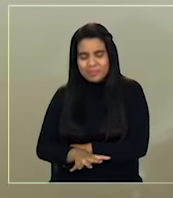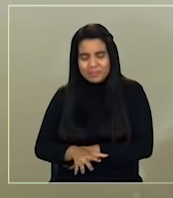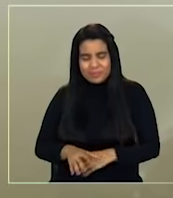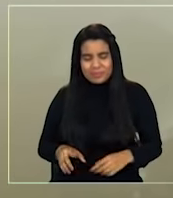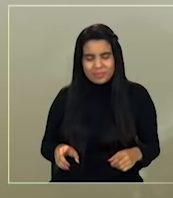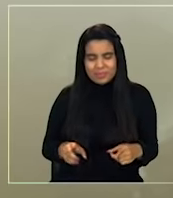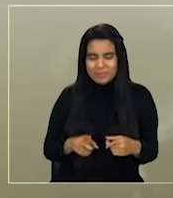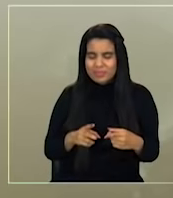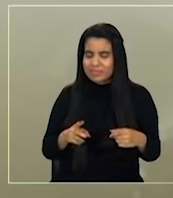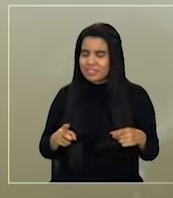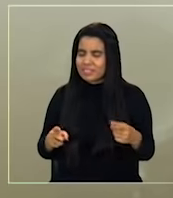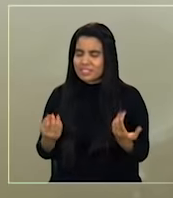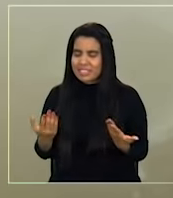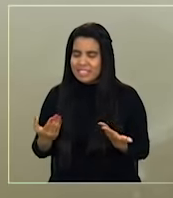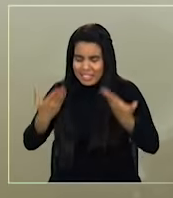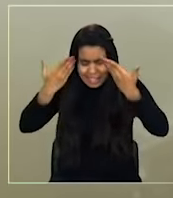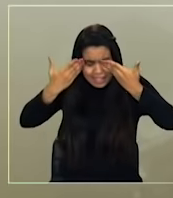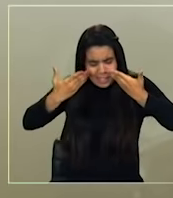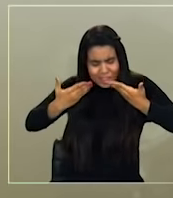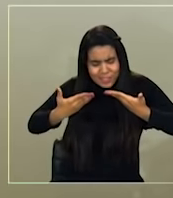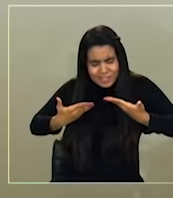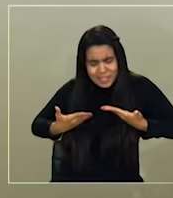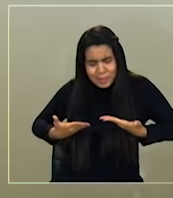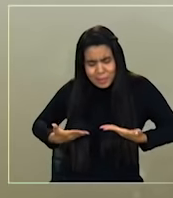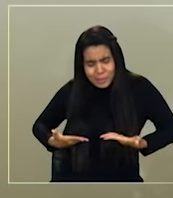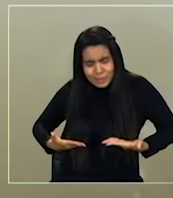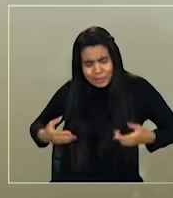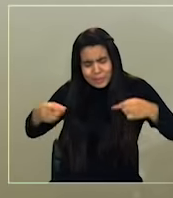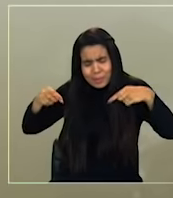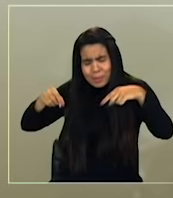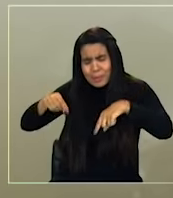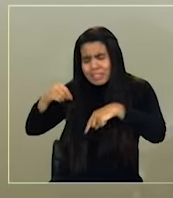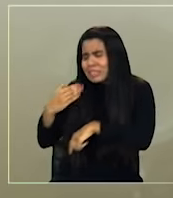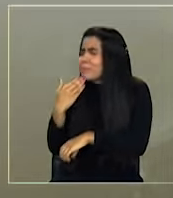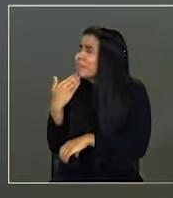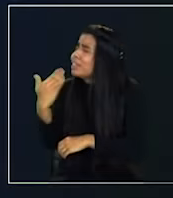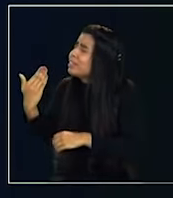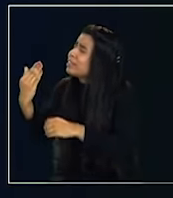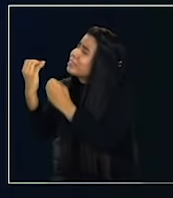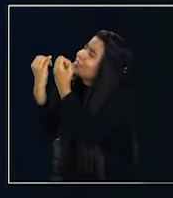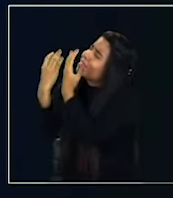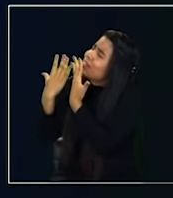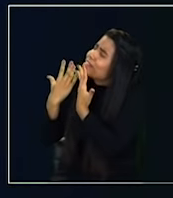Não vim por Tuas bênçãos, não vim por Tuas